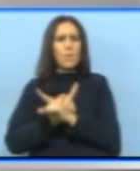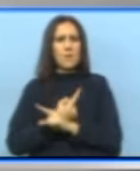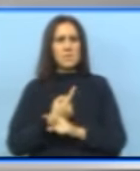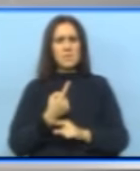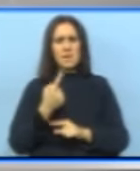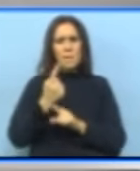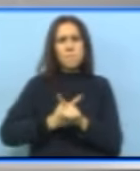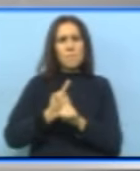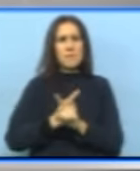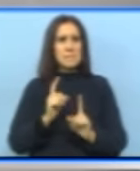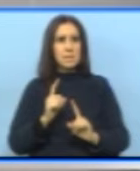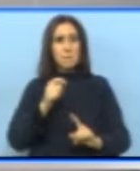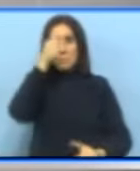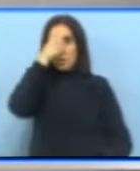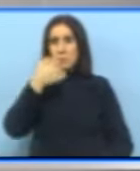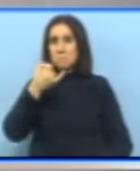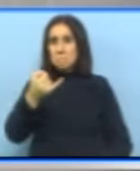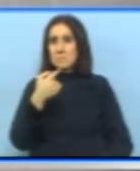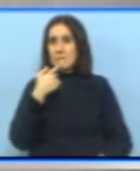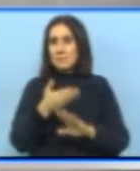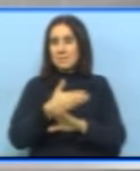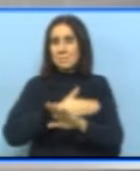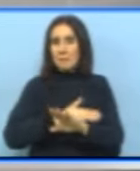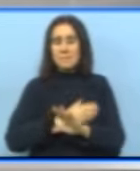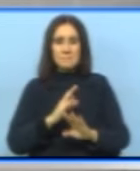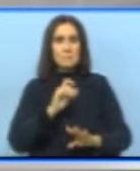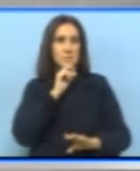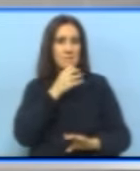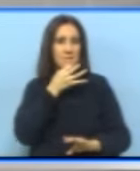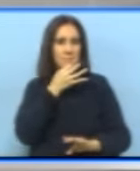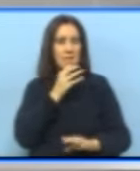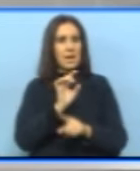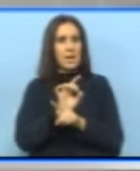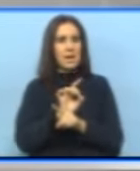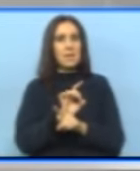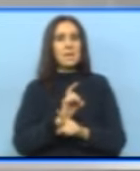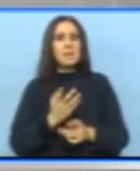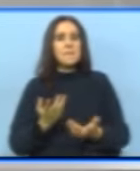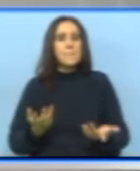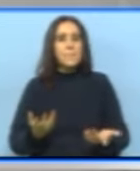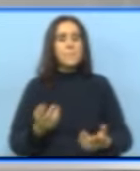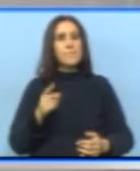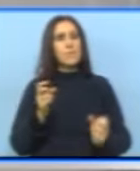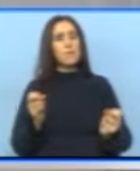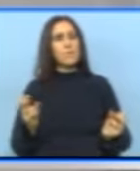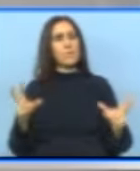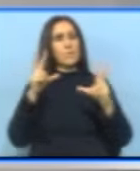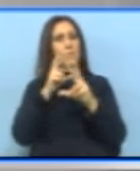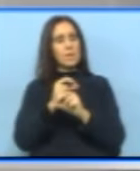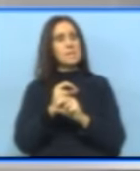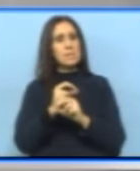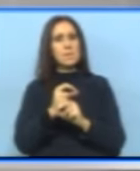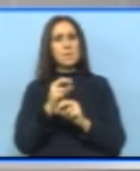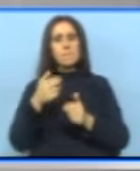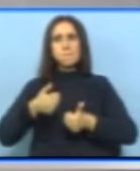comezinhas, se calhar como o próximo domingo, e isto já antecipando, mas irá falar, esta novidade de uma